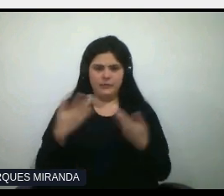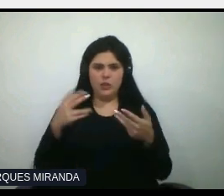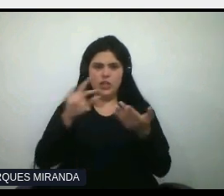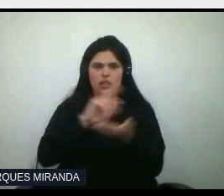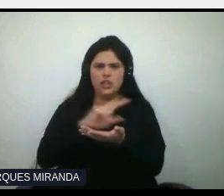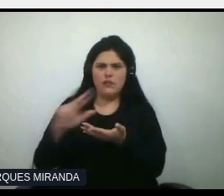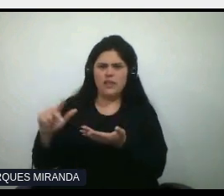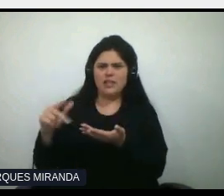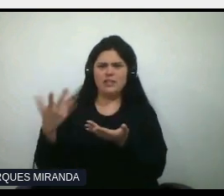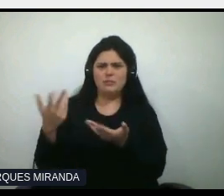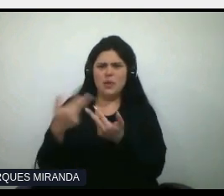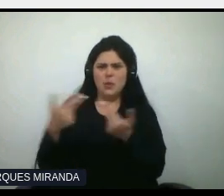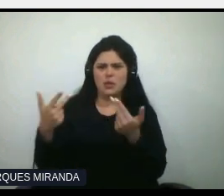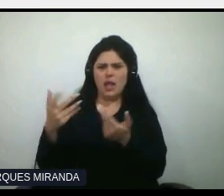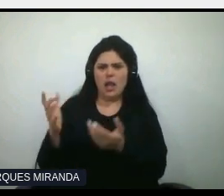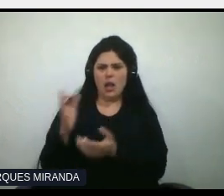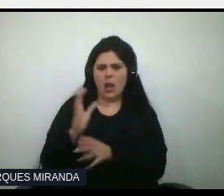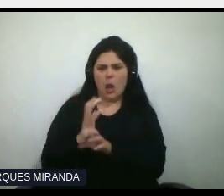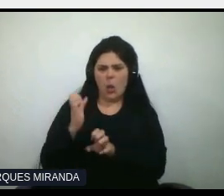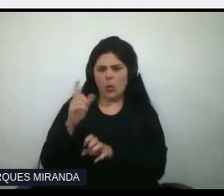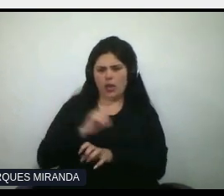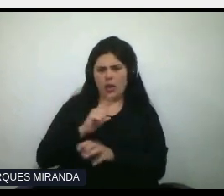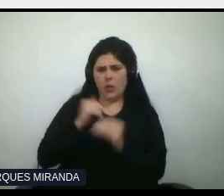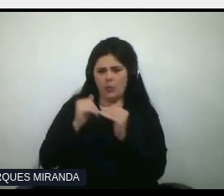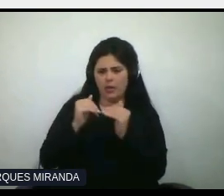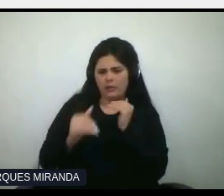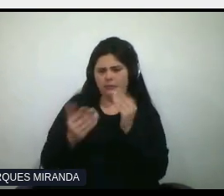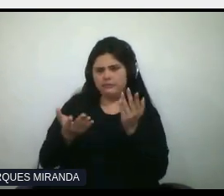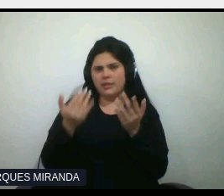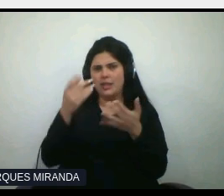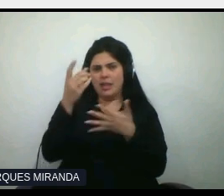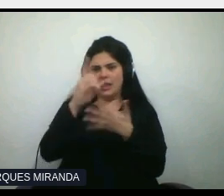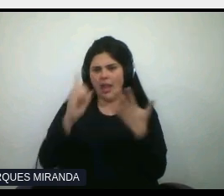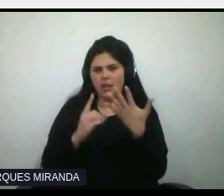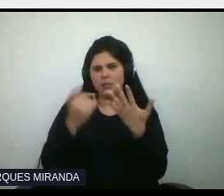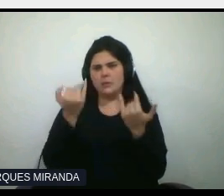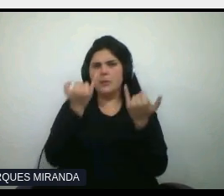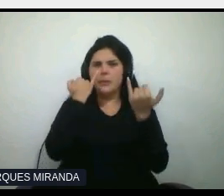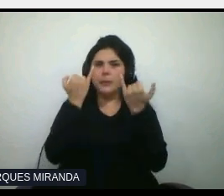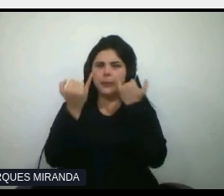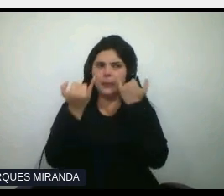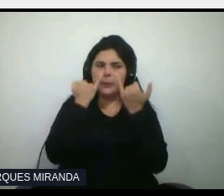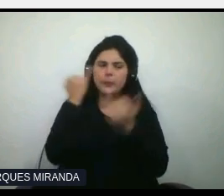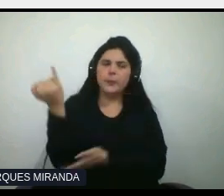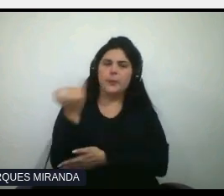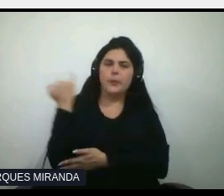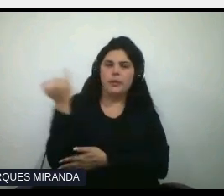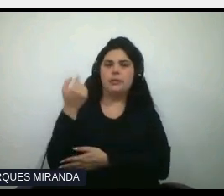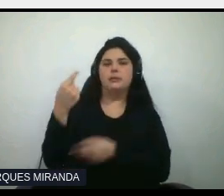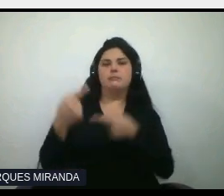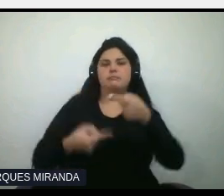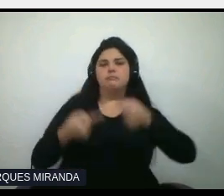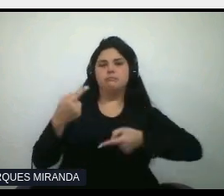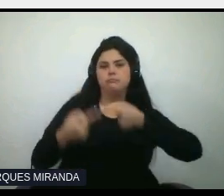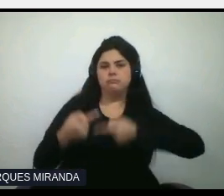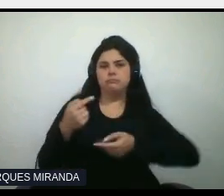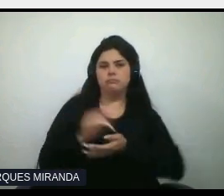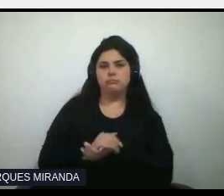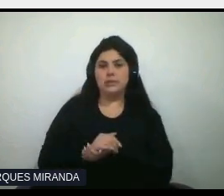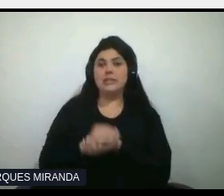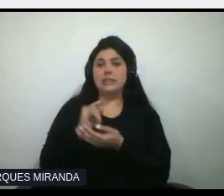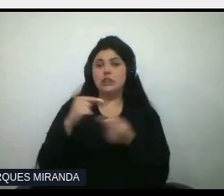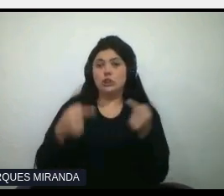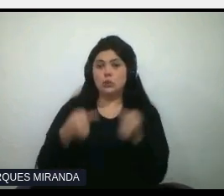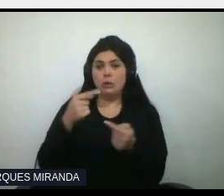diversidade, será que é um negócio que dá dinheiro? Será que faz sentido? Vamos primeiro para alguns dados que eu acho que são importantes a gente ter essa discussão, tá? E qualquer